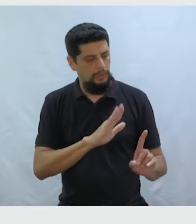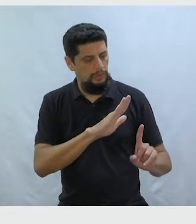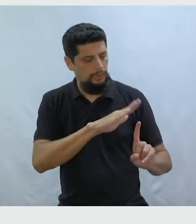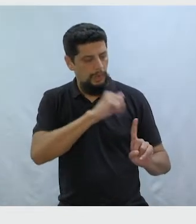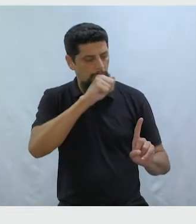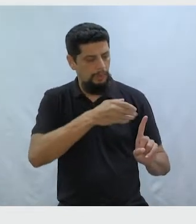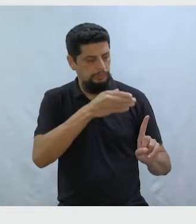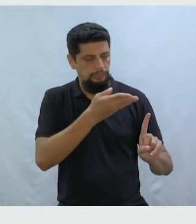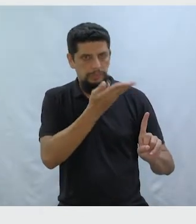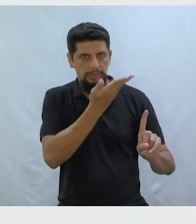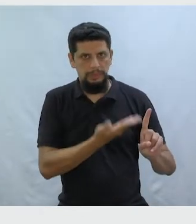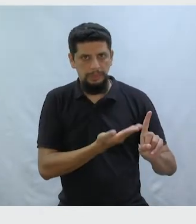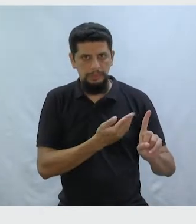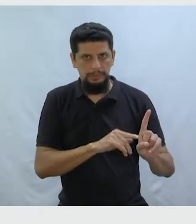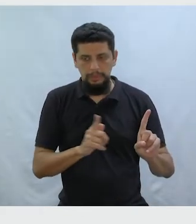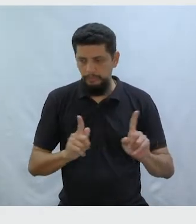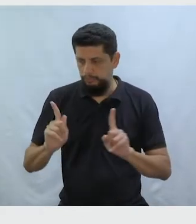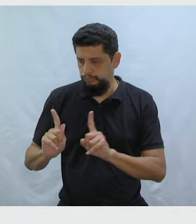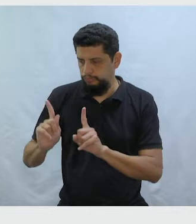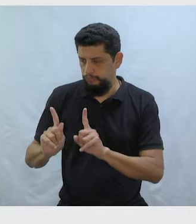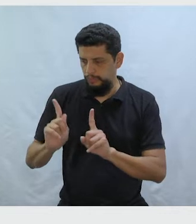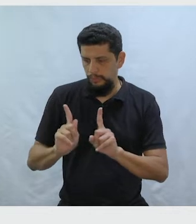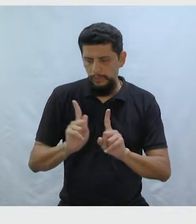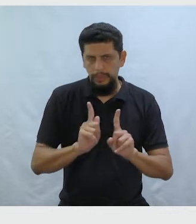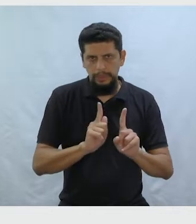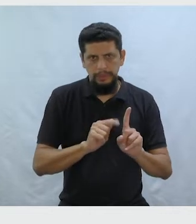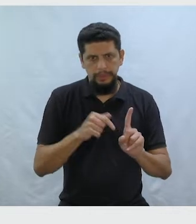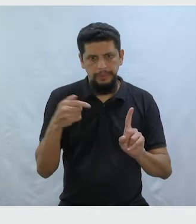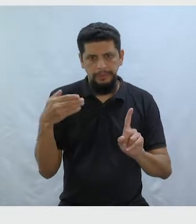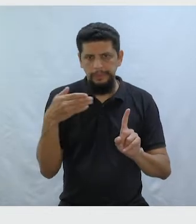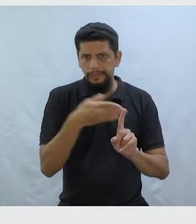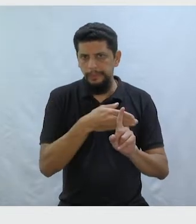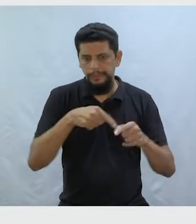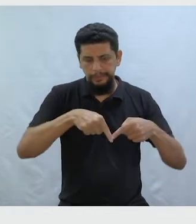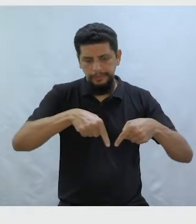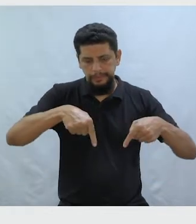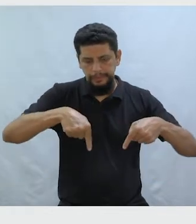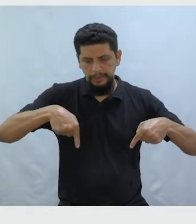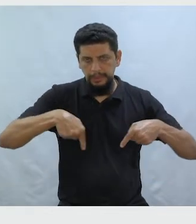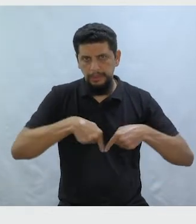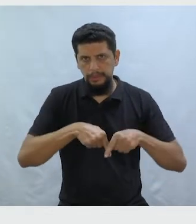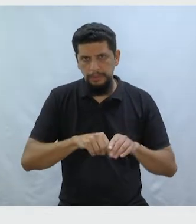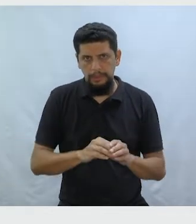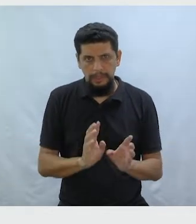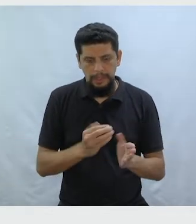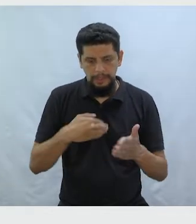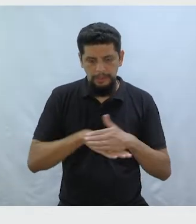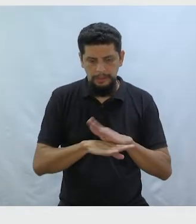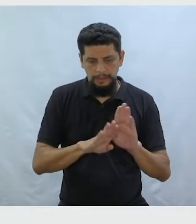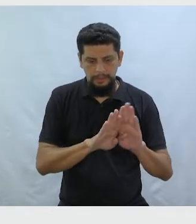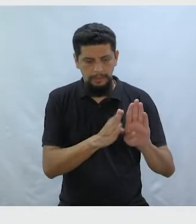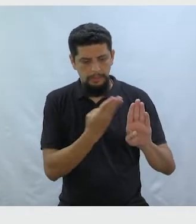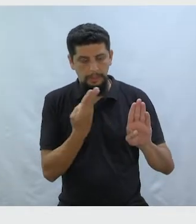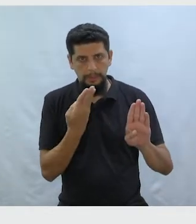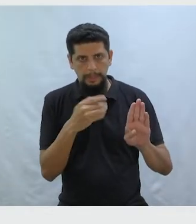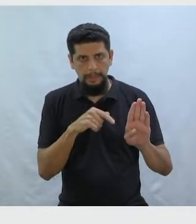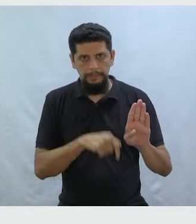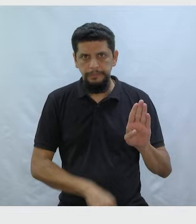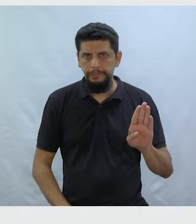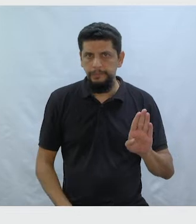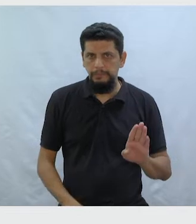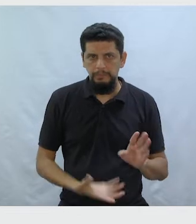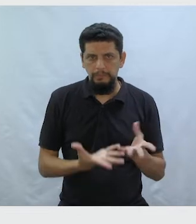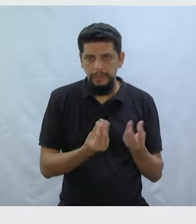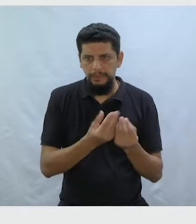chamou o Antônio e os dois foram atrás a criançada atravessaram o quarto e entraram pela porta secreta